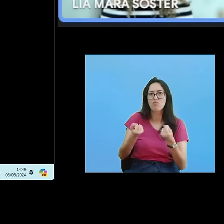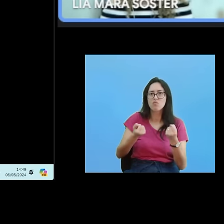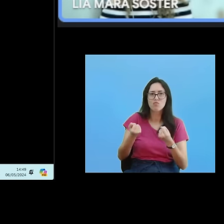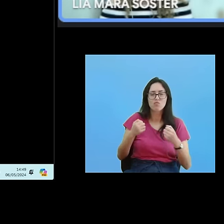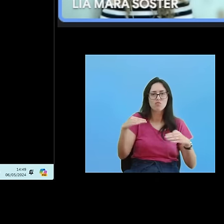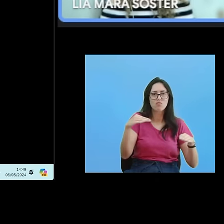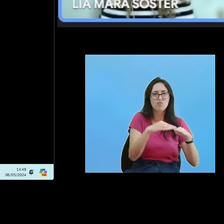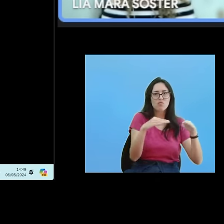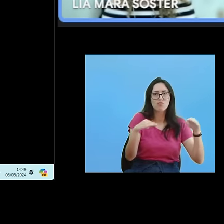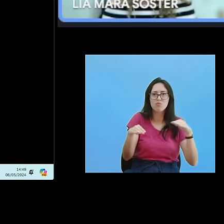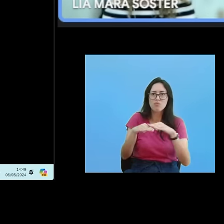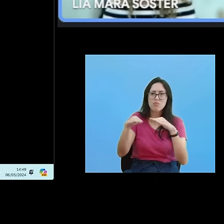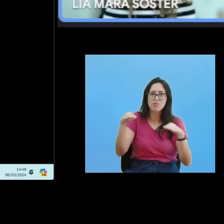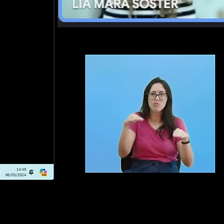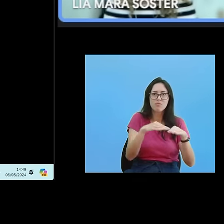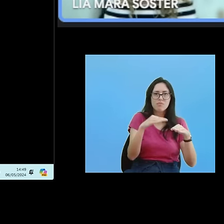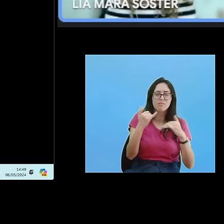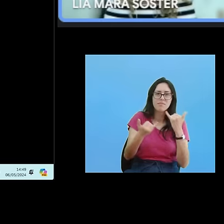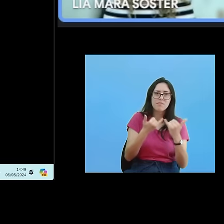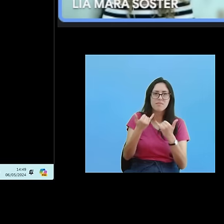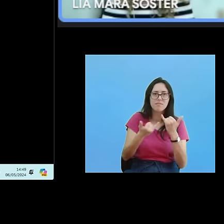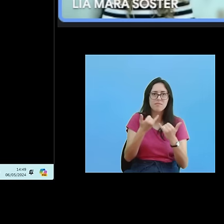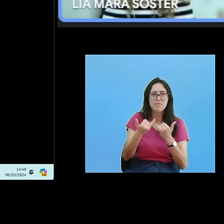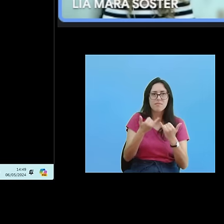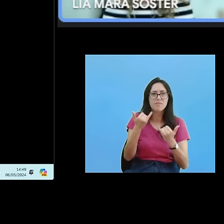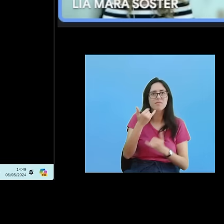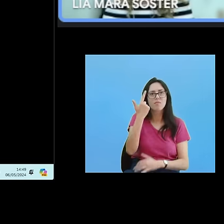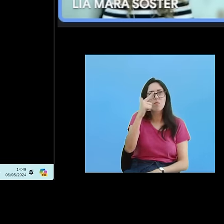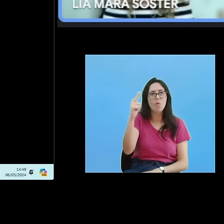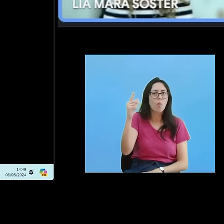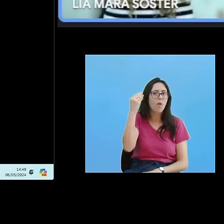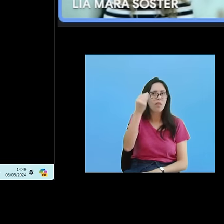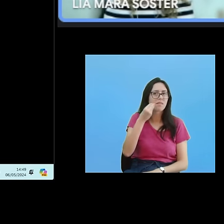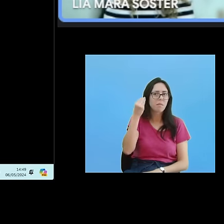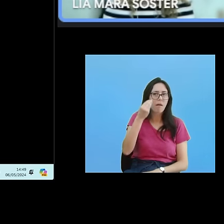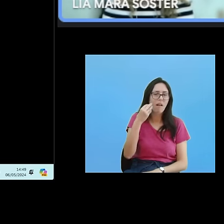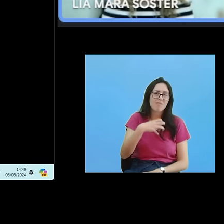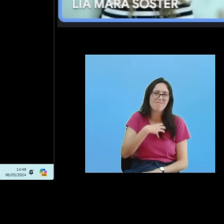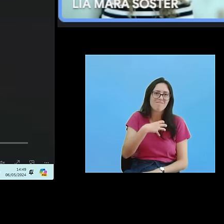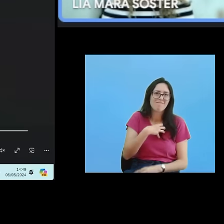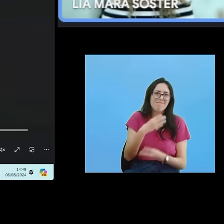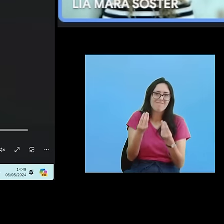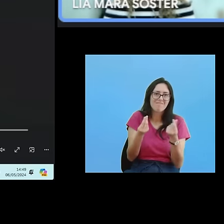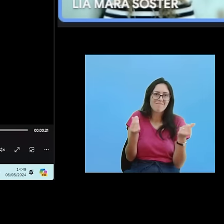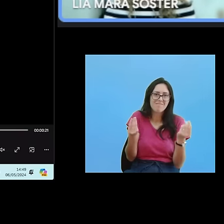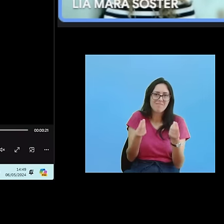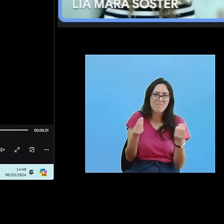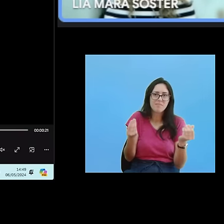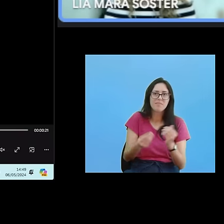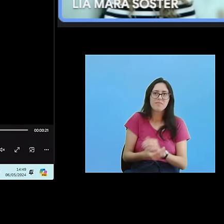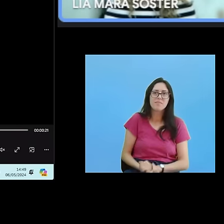Maria brincando ali nos brinquedos, tendo outras experiências sensoriais.